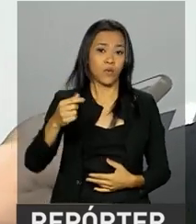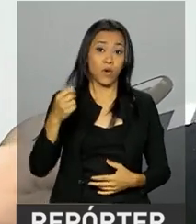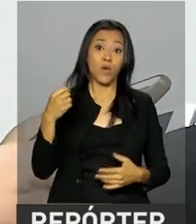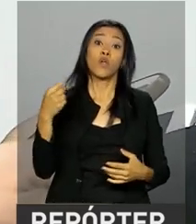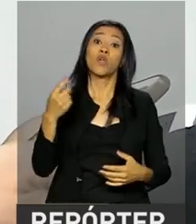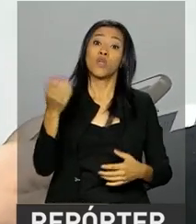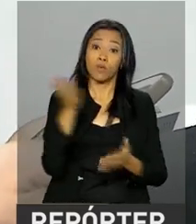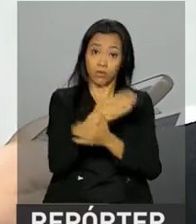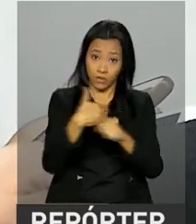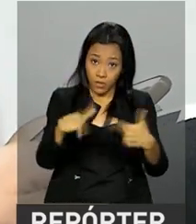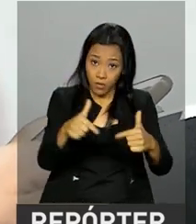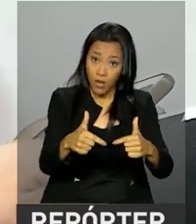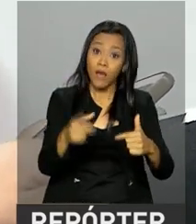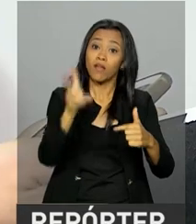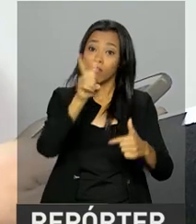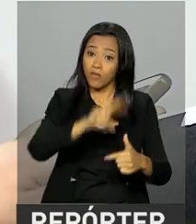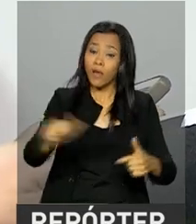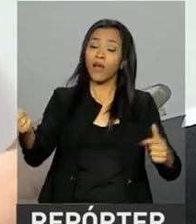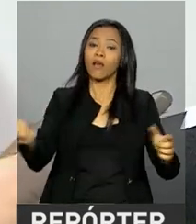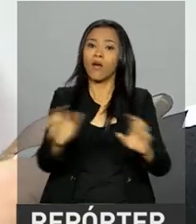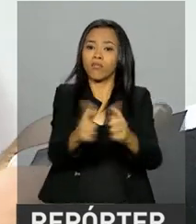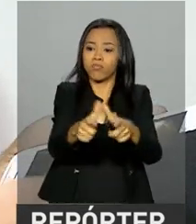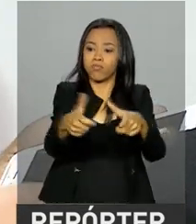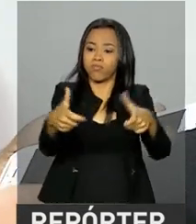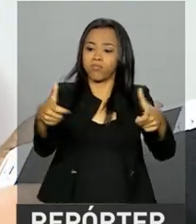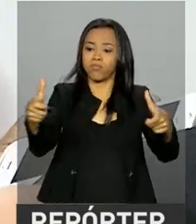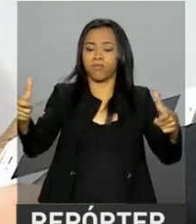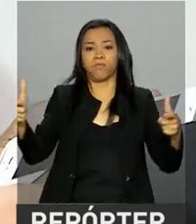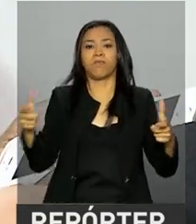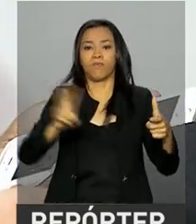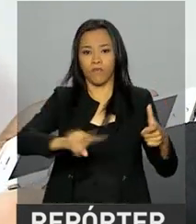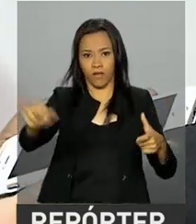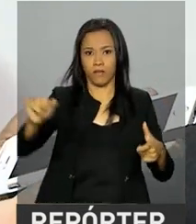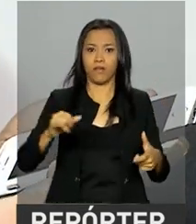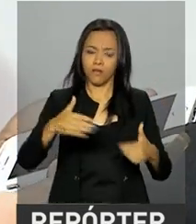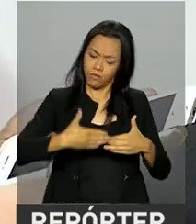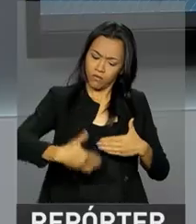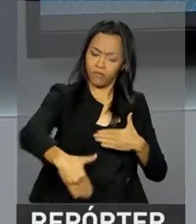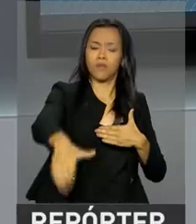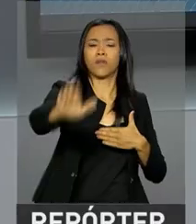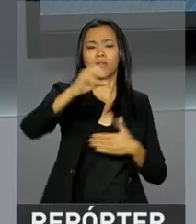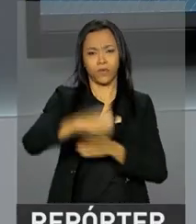vai voltar a crescer mais tarde, durante o correr do ano.